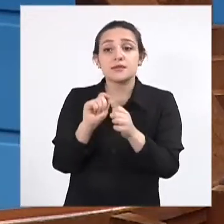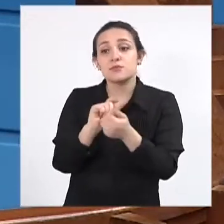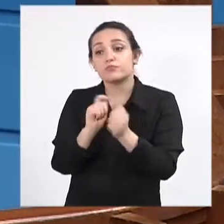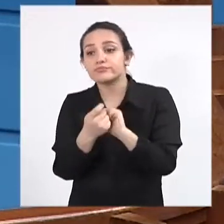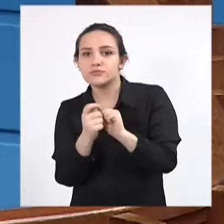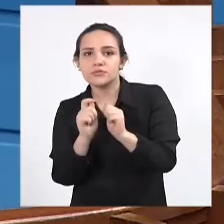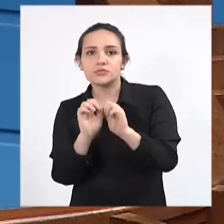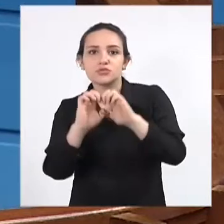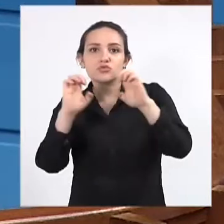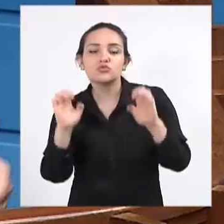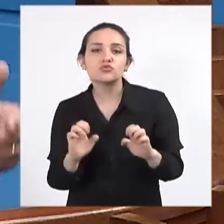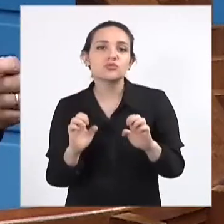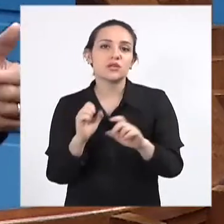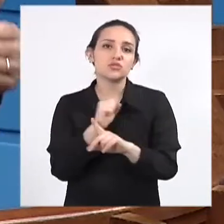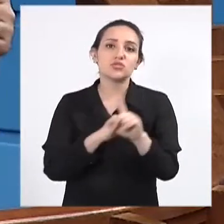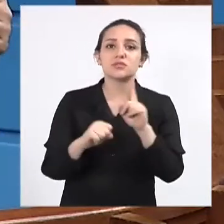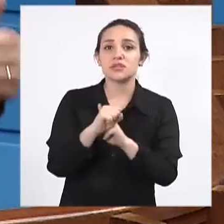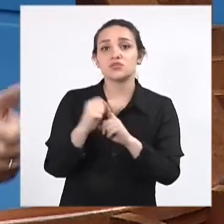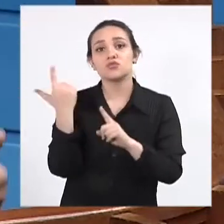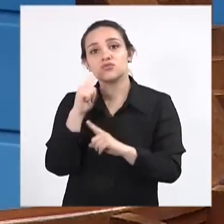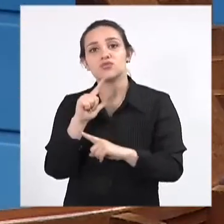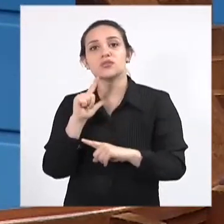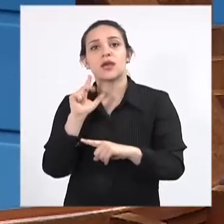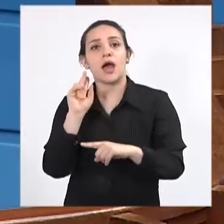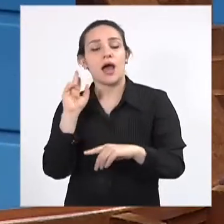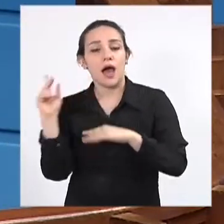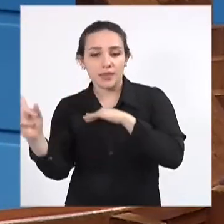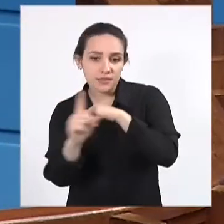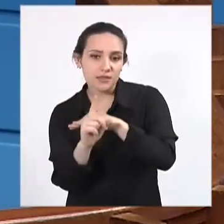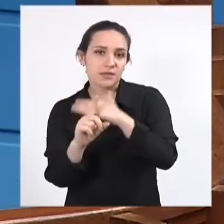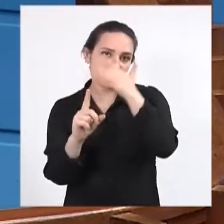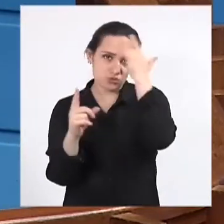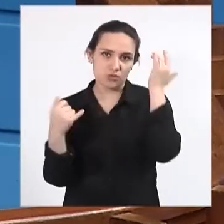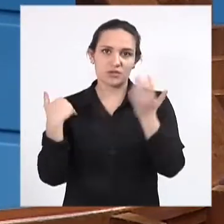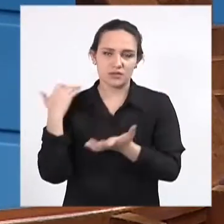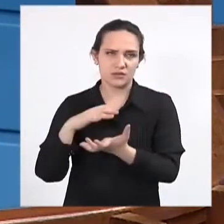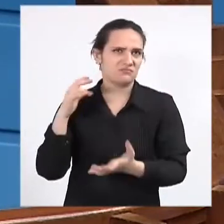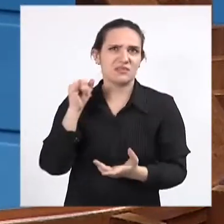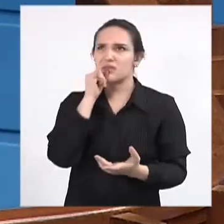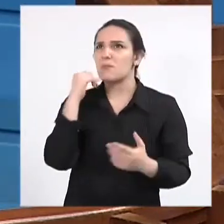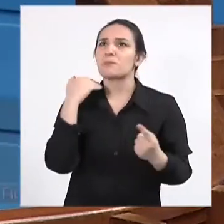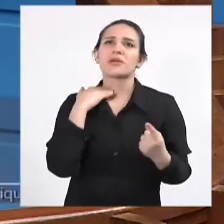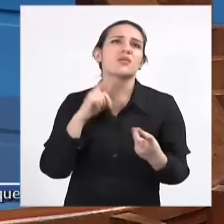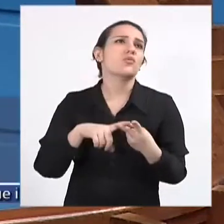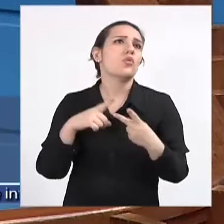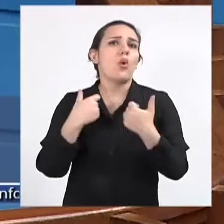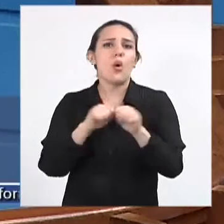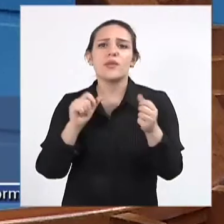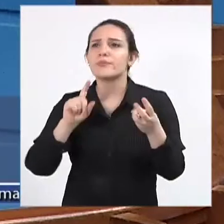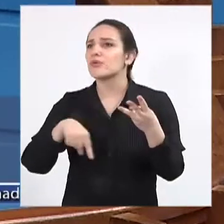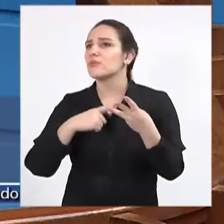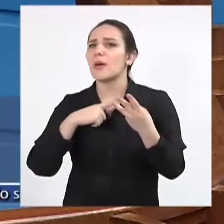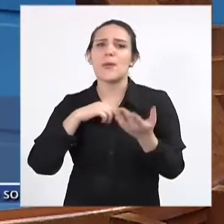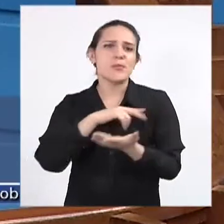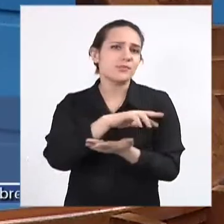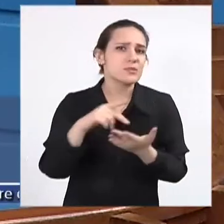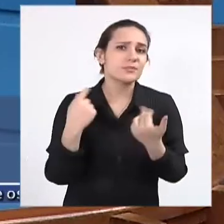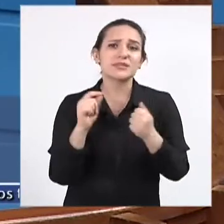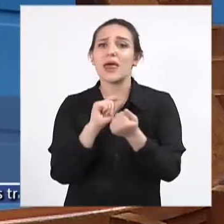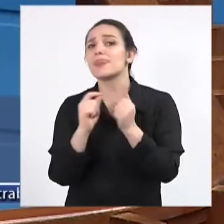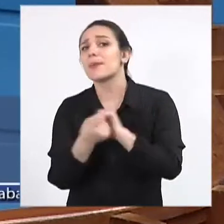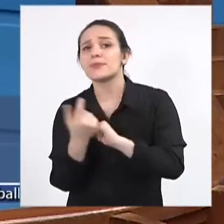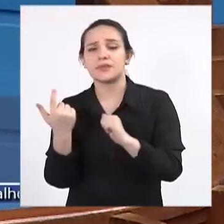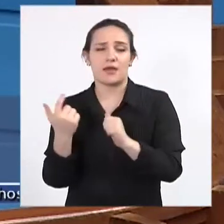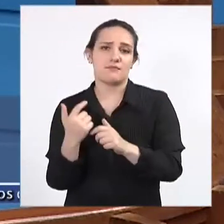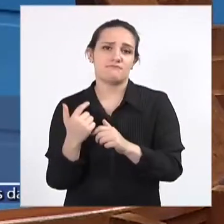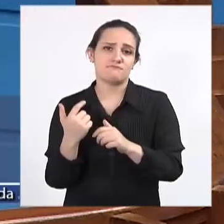idoso. Bancos, lojas, mercados, transportes e outros serviços e estabelecimentos precisam buscar formas de inclusão, não apenas